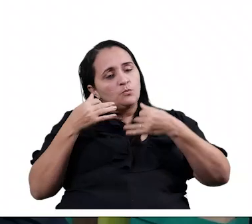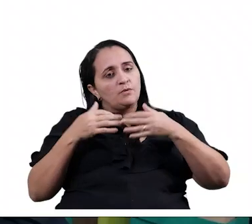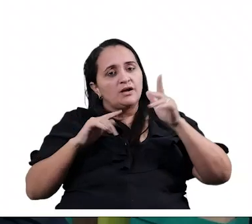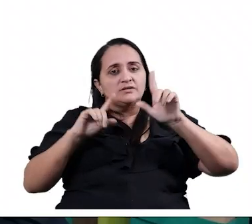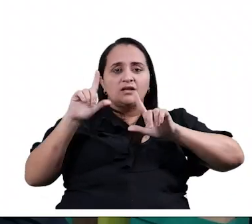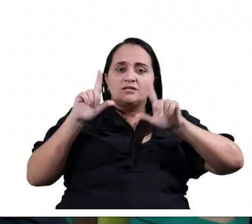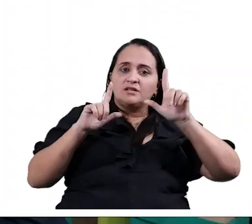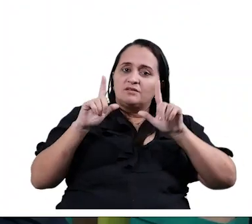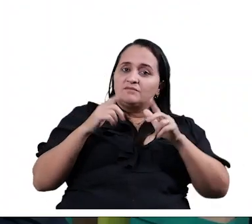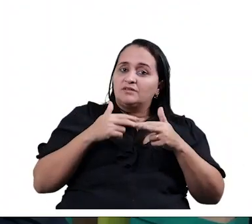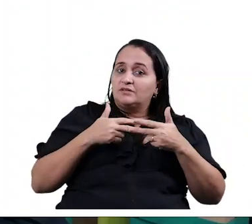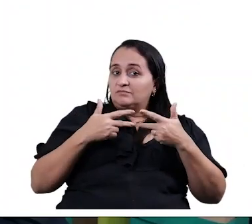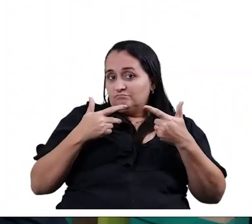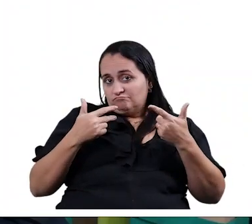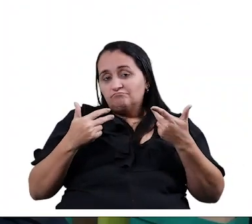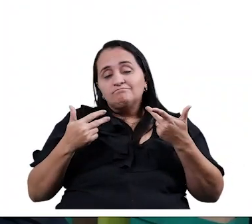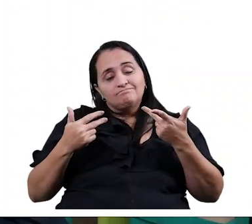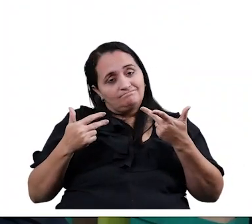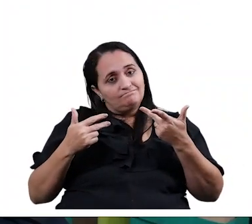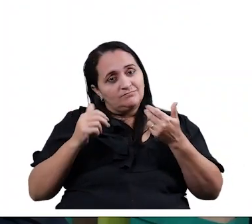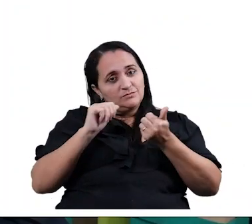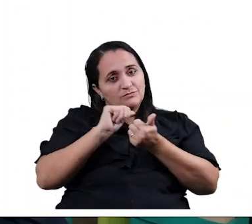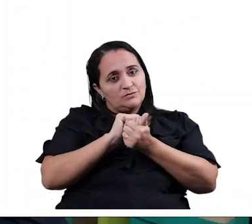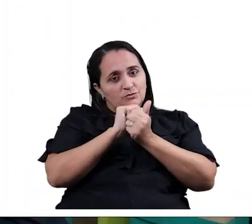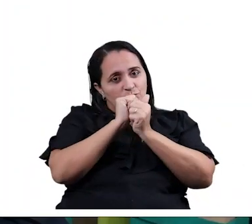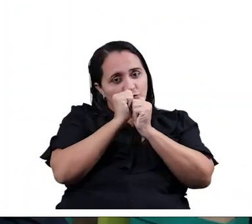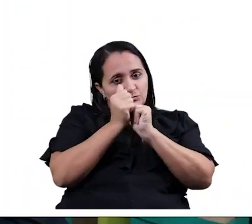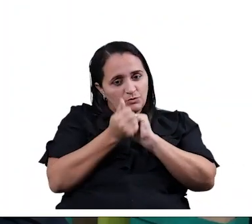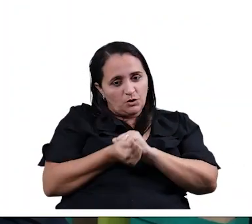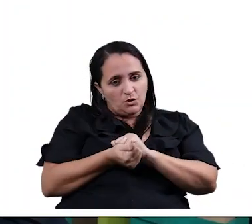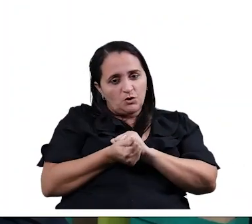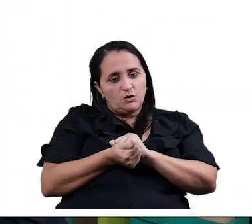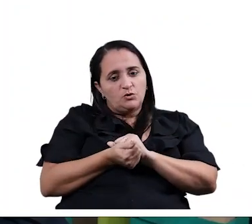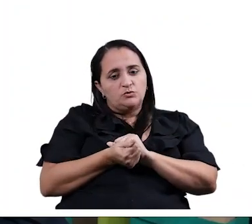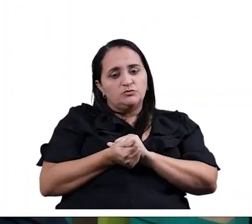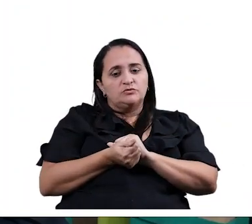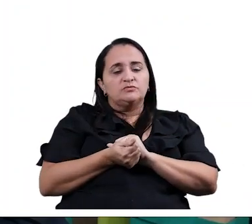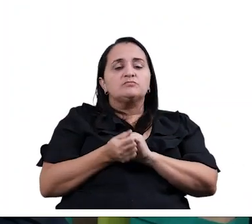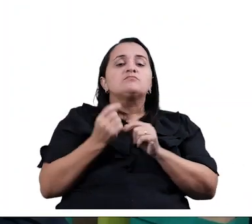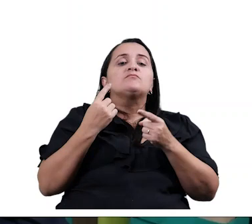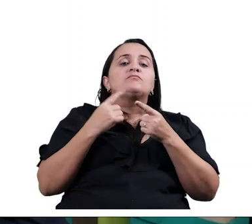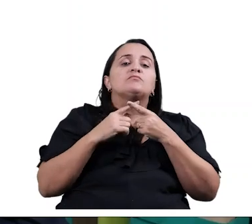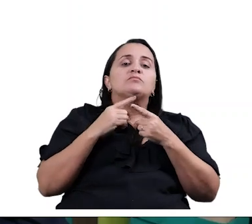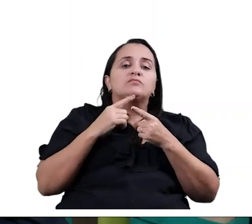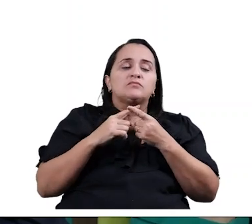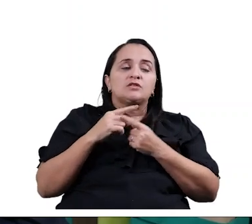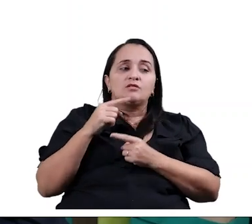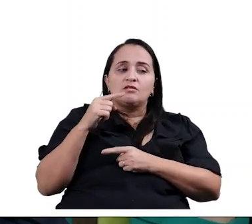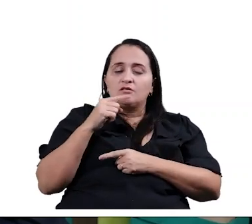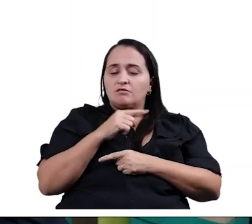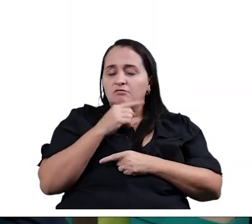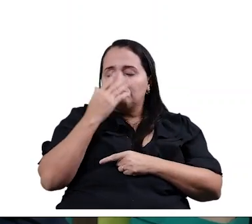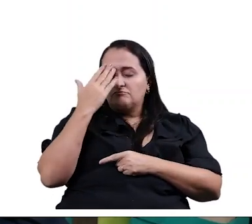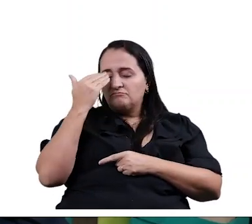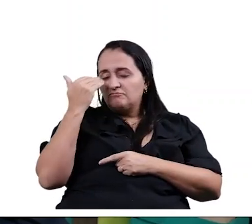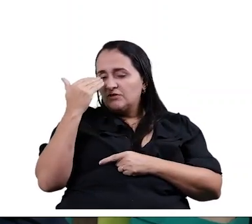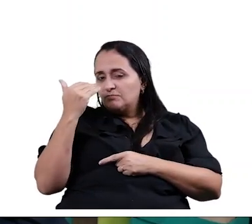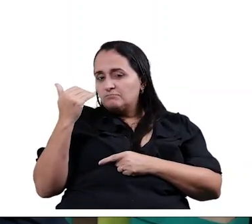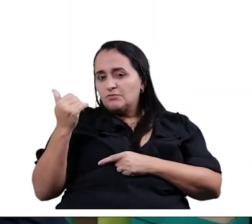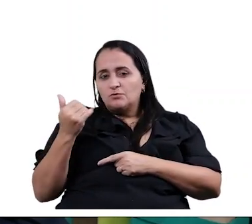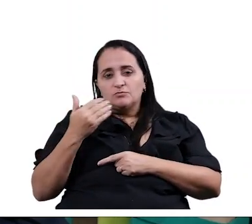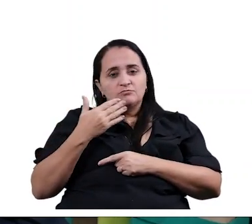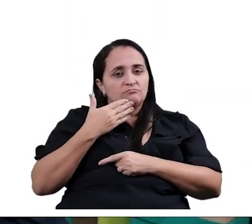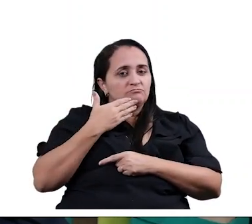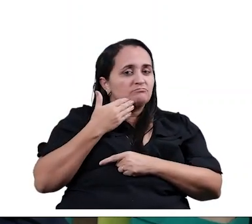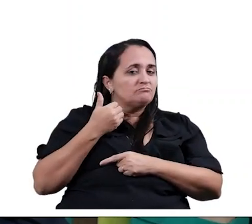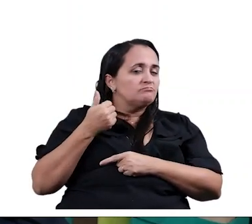comentar? Creio que são comentários sobre jogos de basquete, porque ele foi um dos